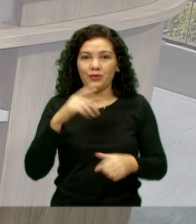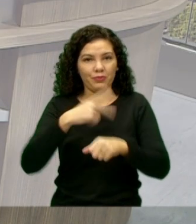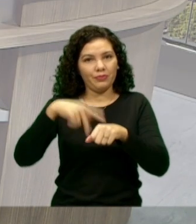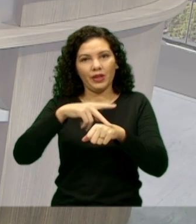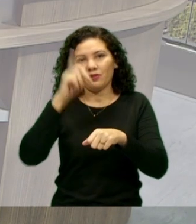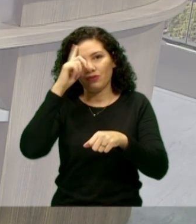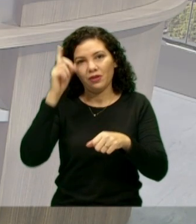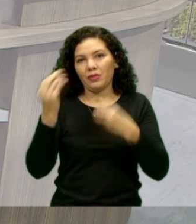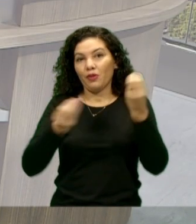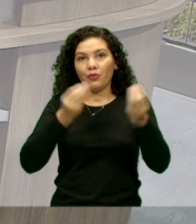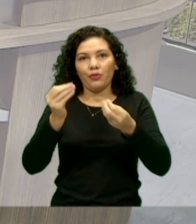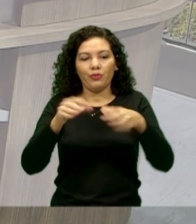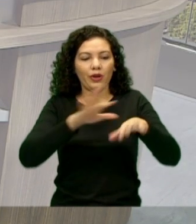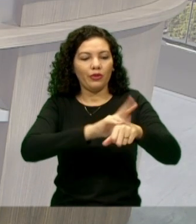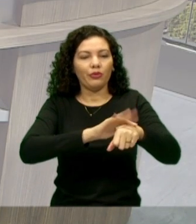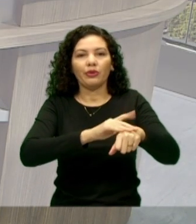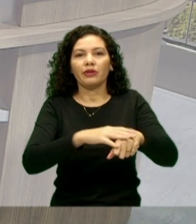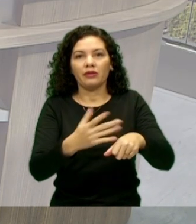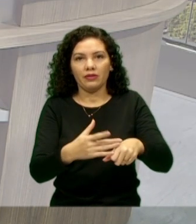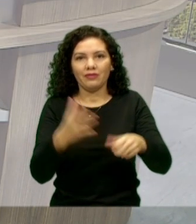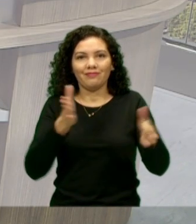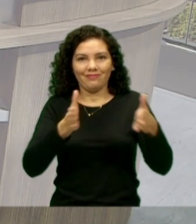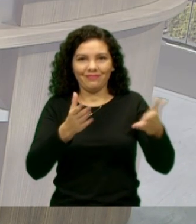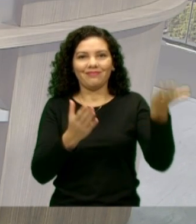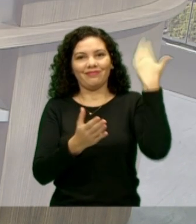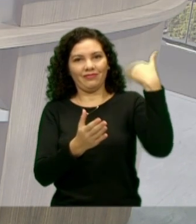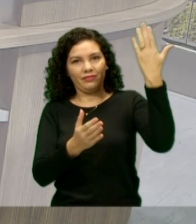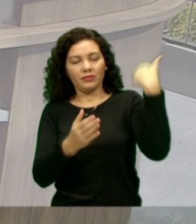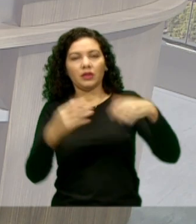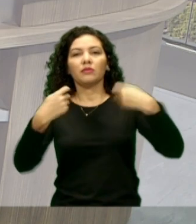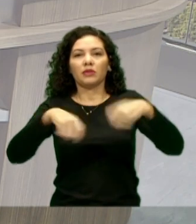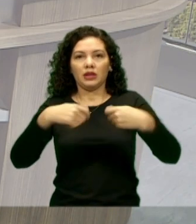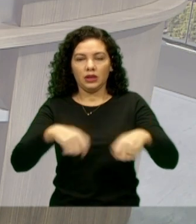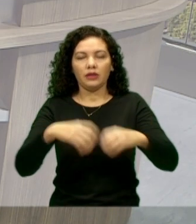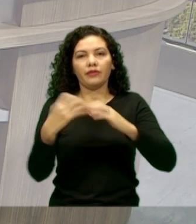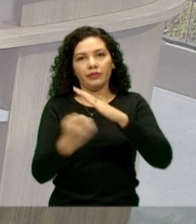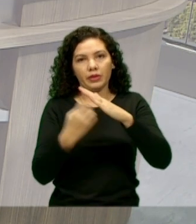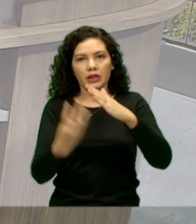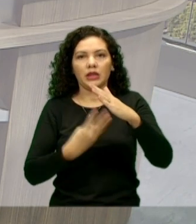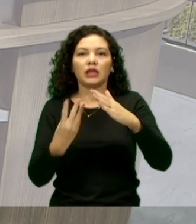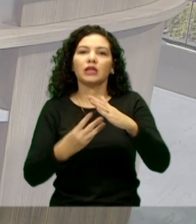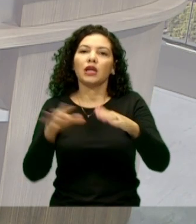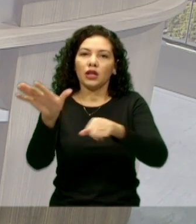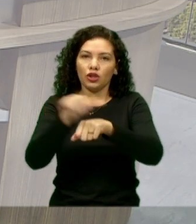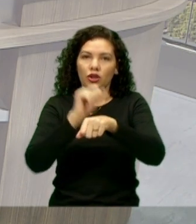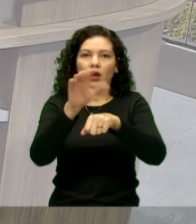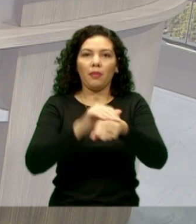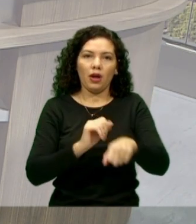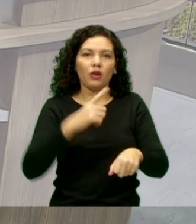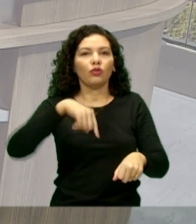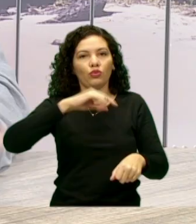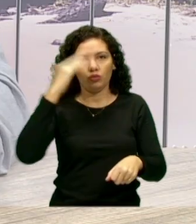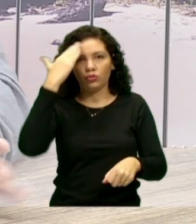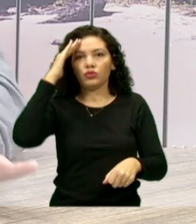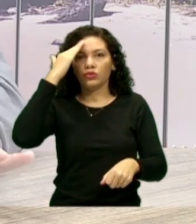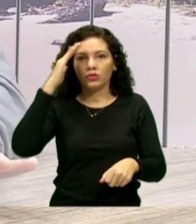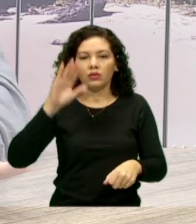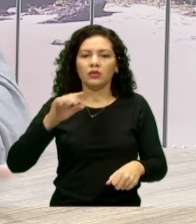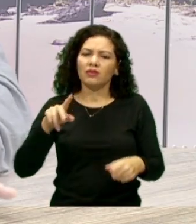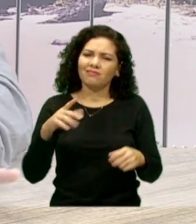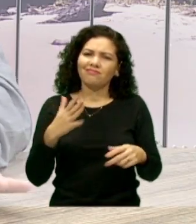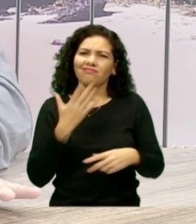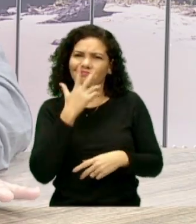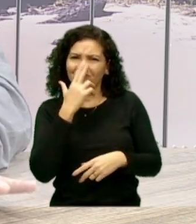se processar isso, e na época foi necessário e totalmente justificável. Porém... Mais ou